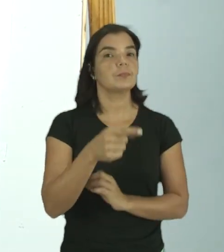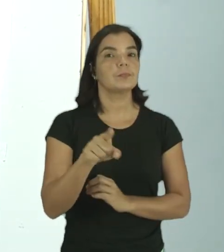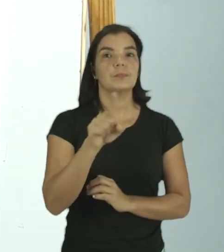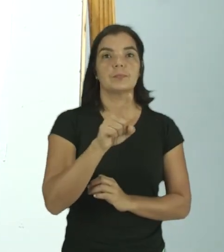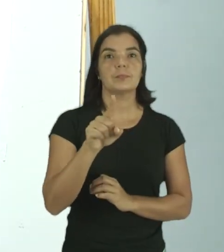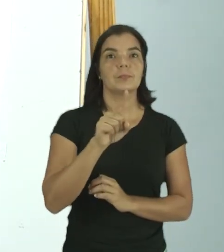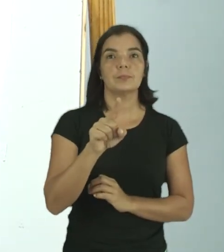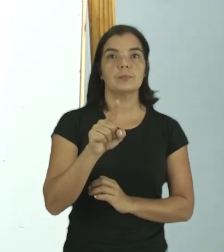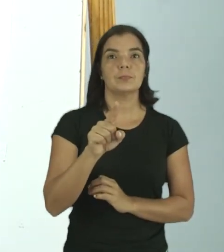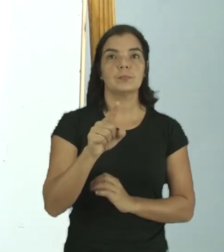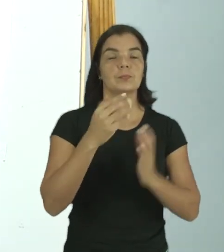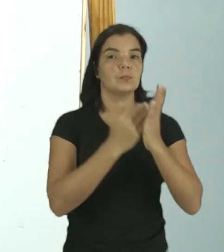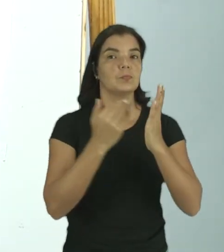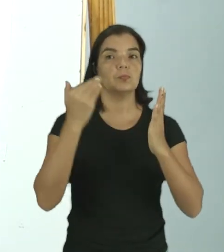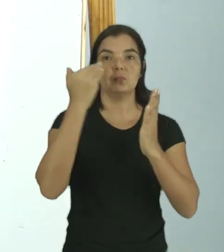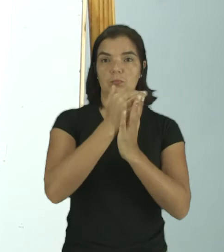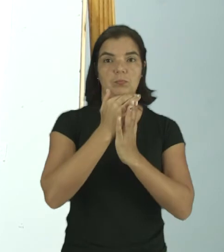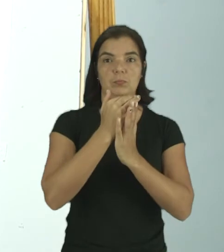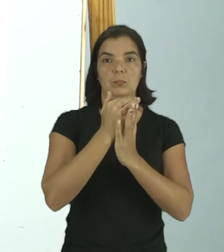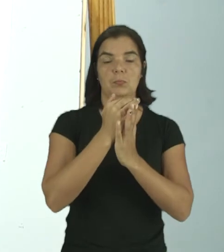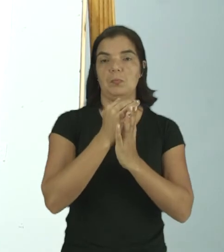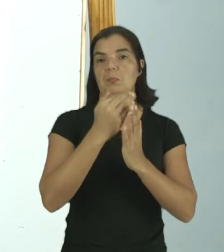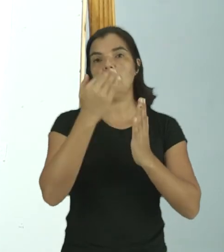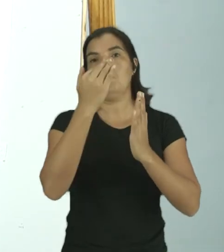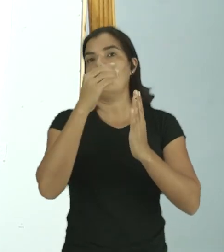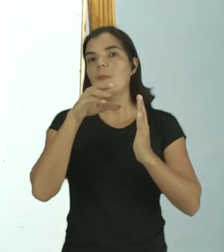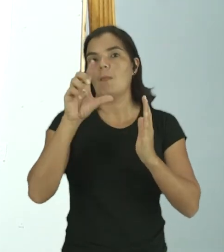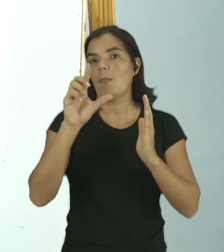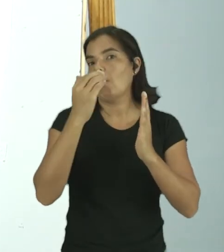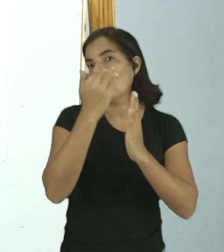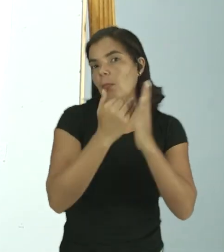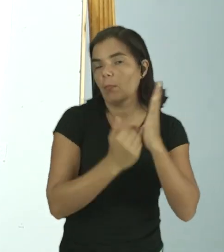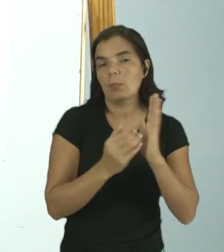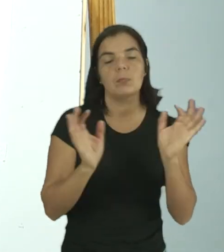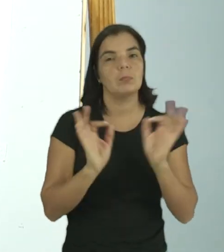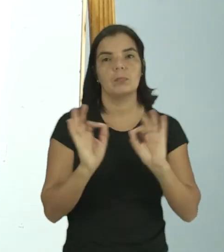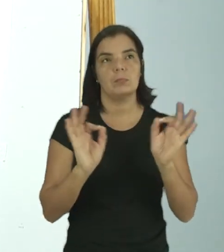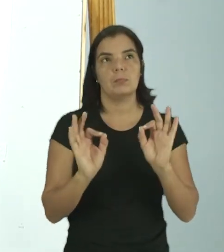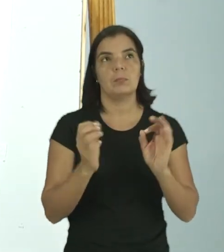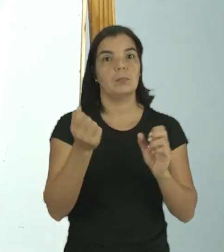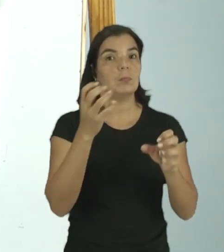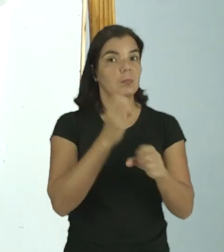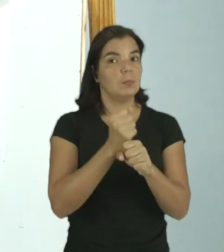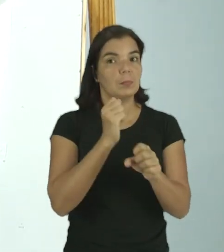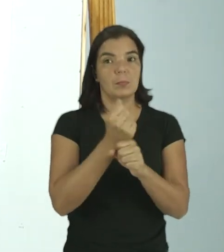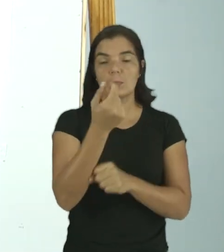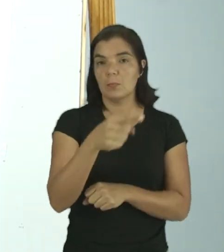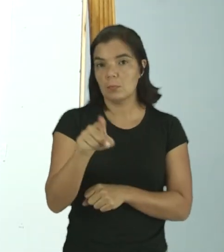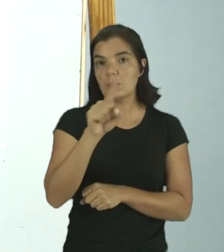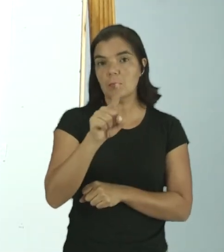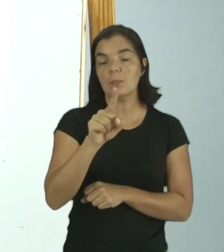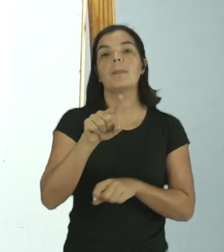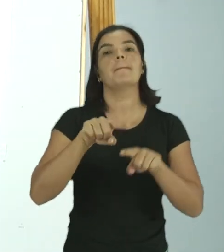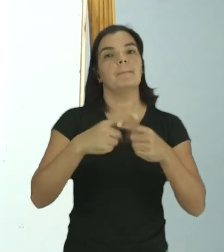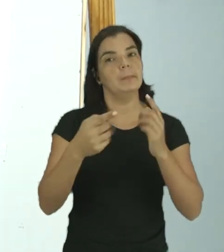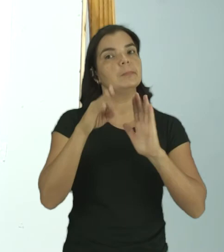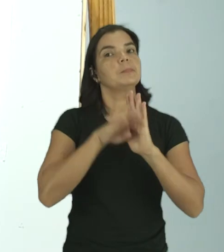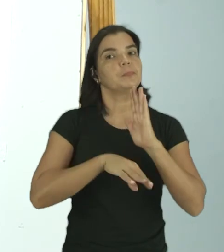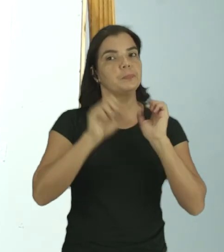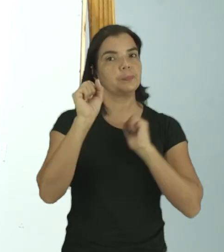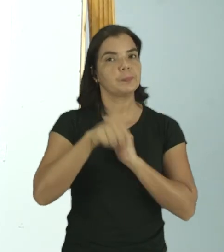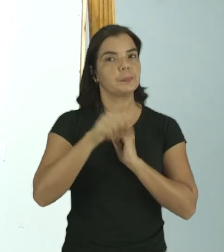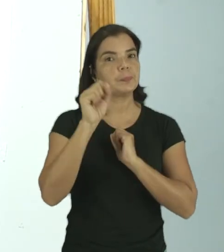não preciso colocar o número maior e cima ou menor em baixo na direção não é necessário na subtração e sim